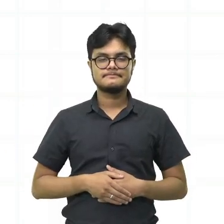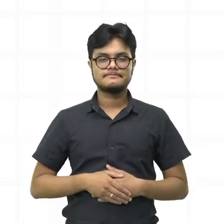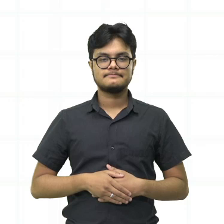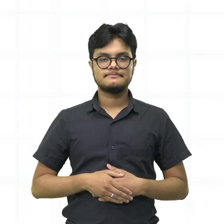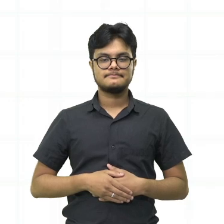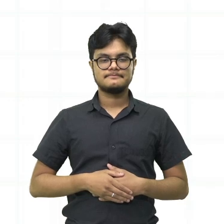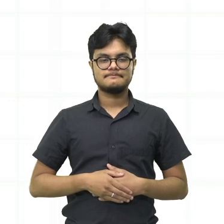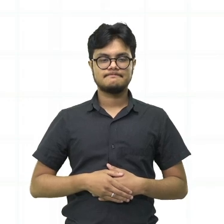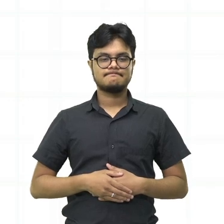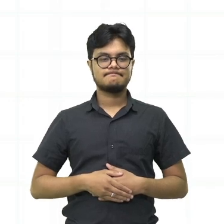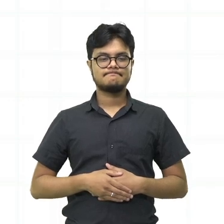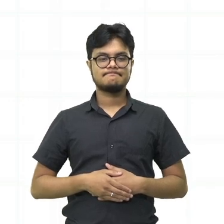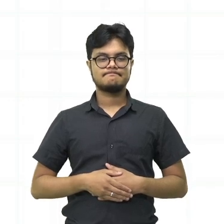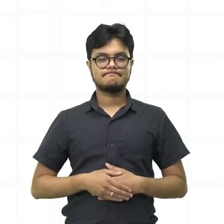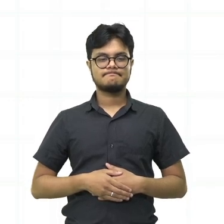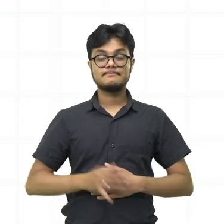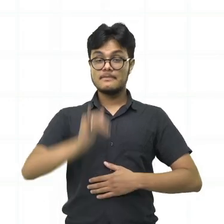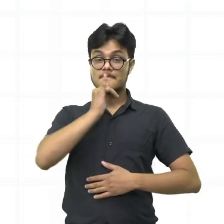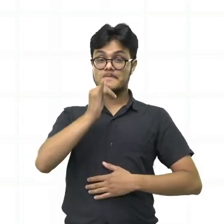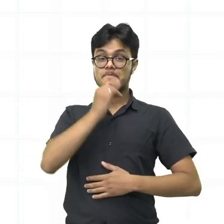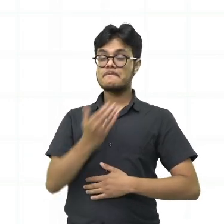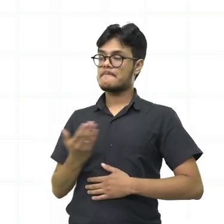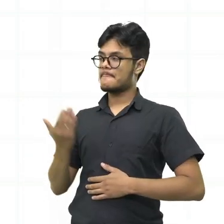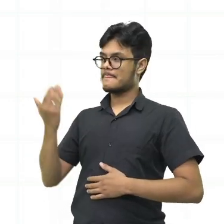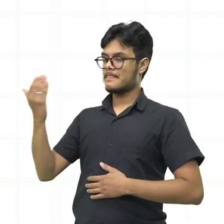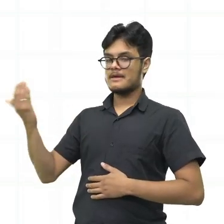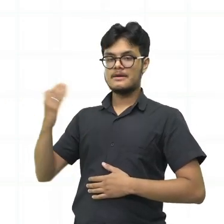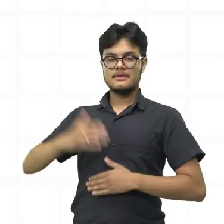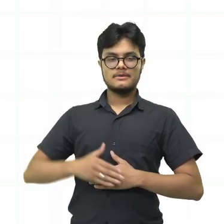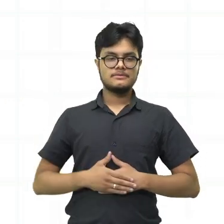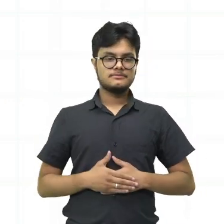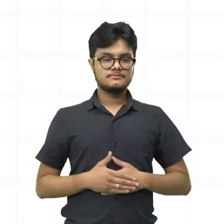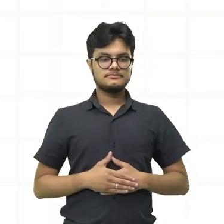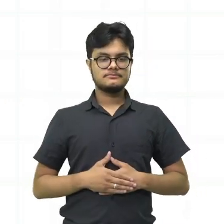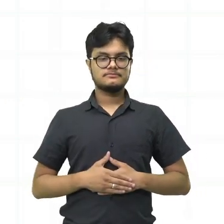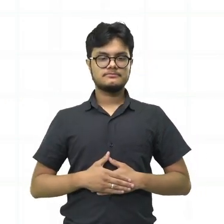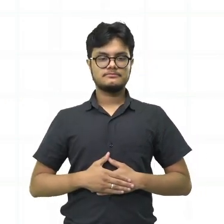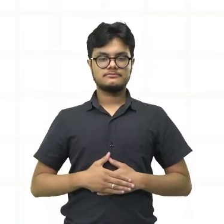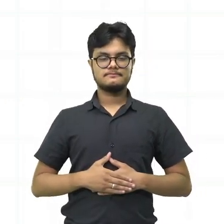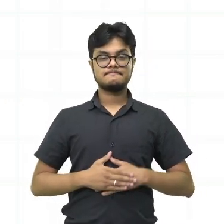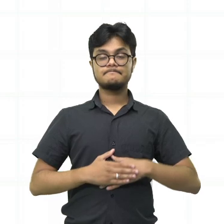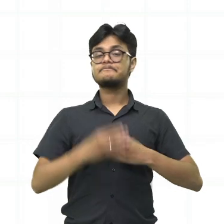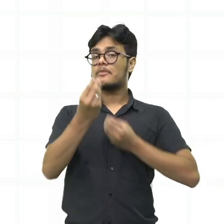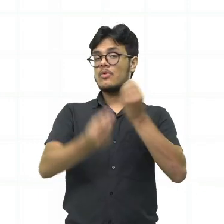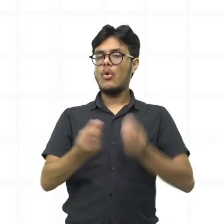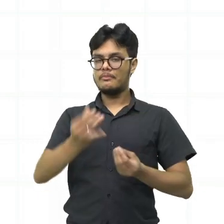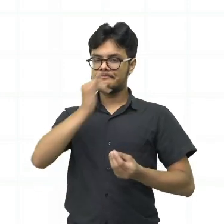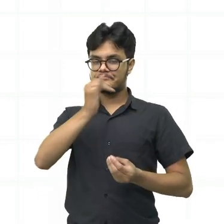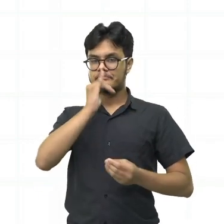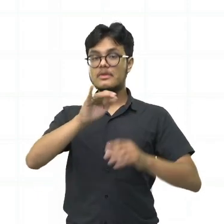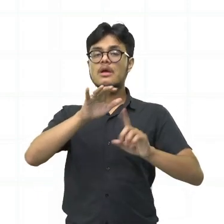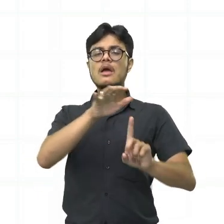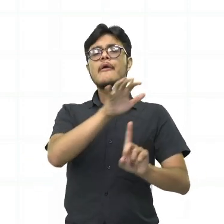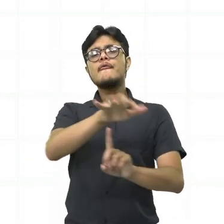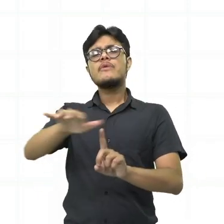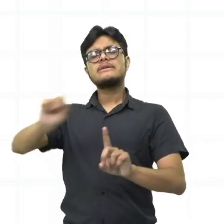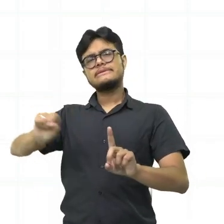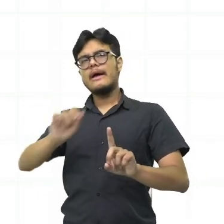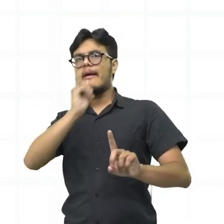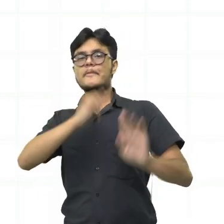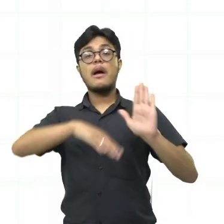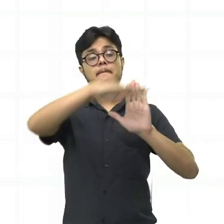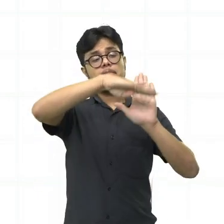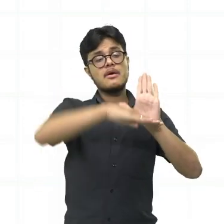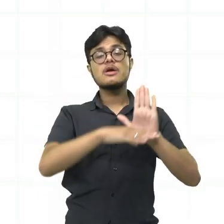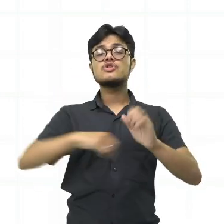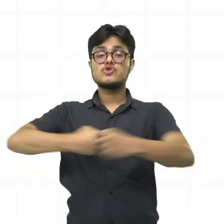ter também como exemplo de discurso político a recomendação gastronômica. Como assim, professor?